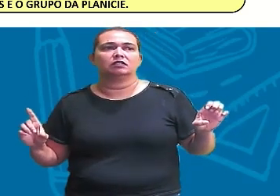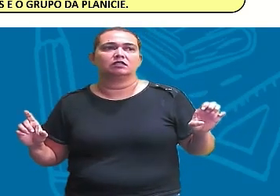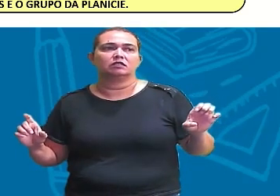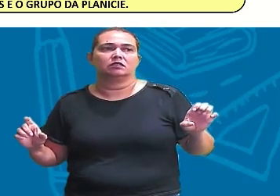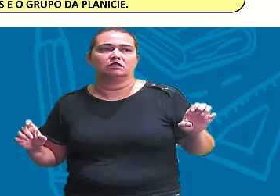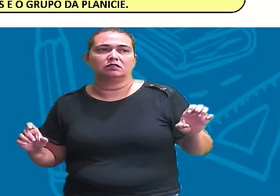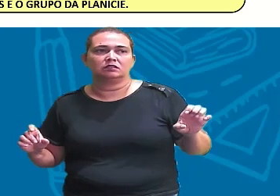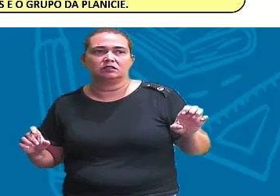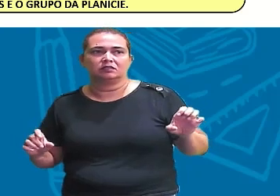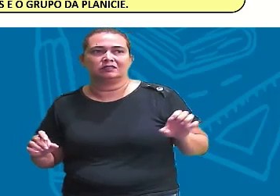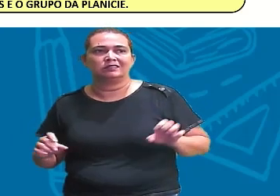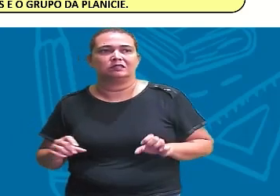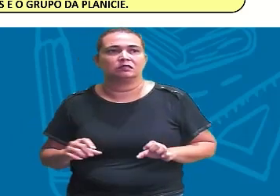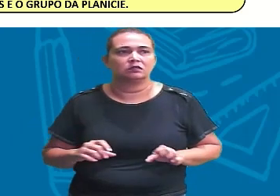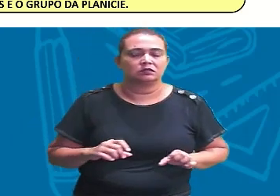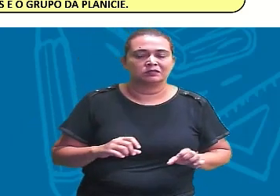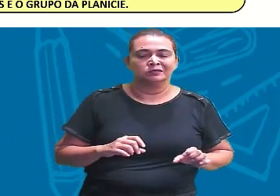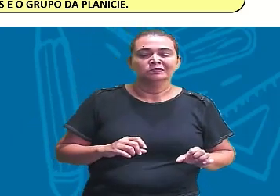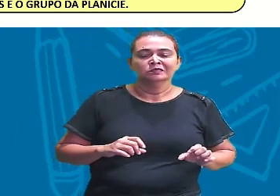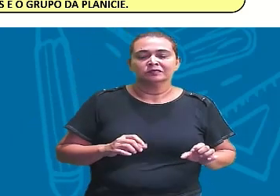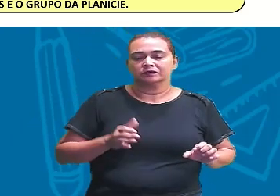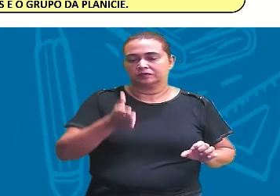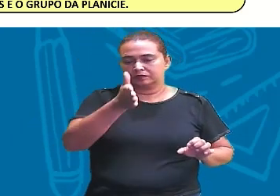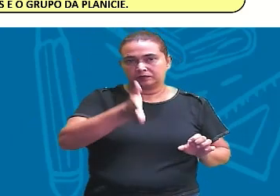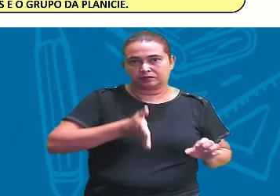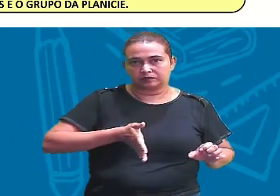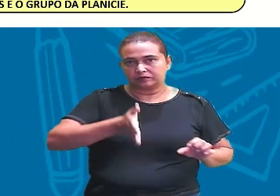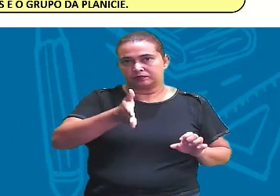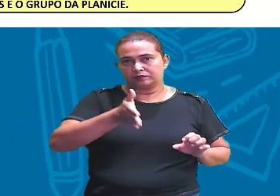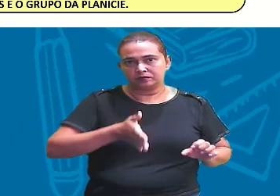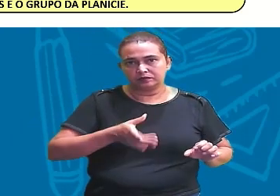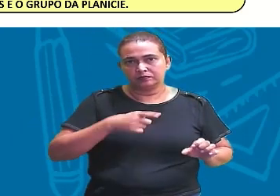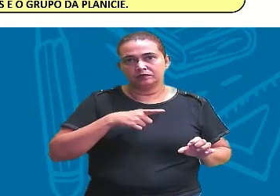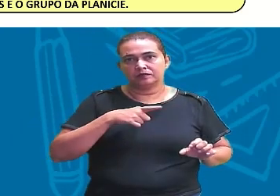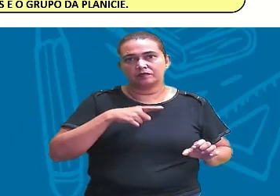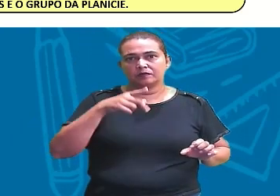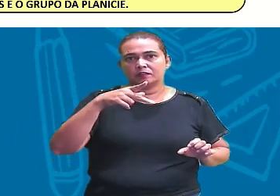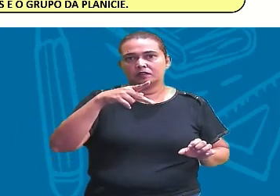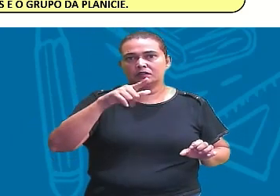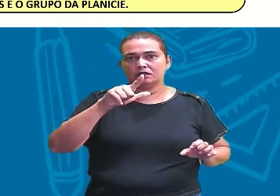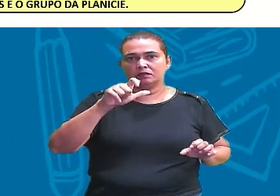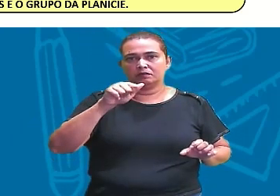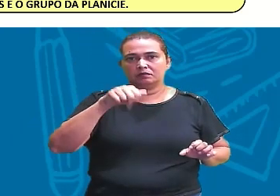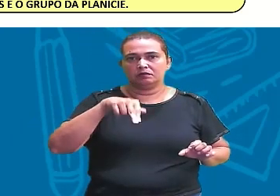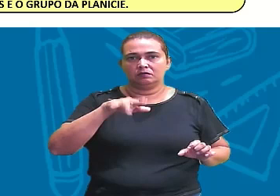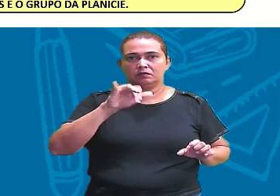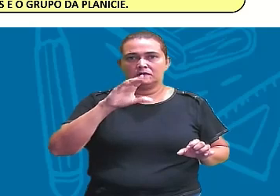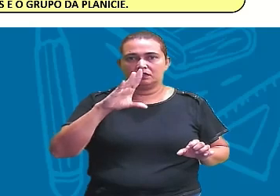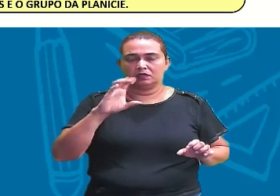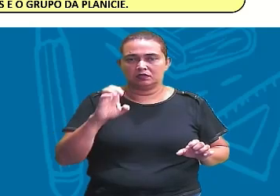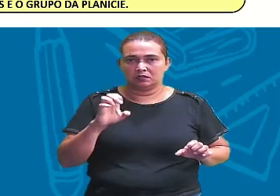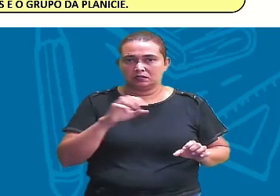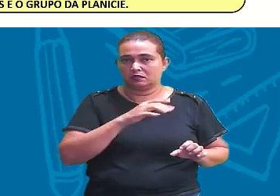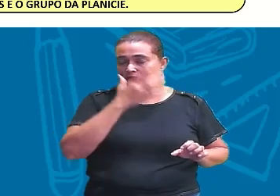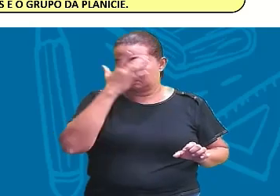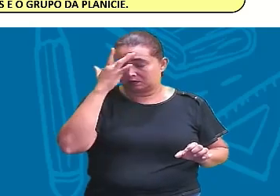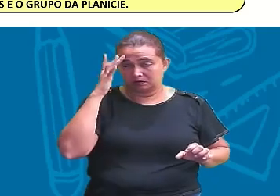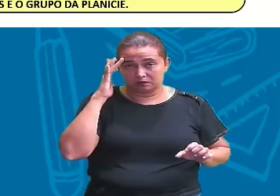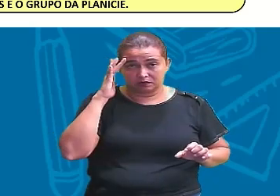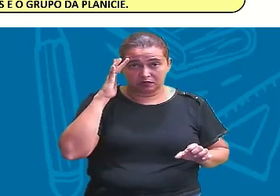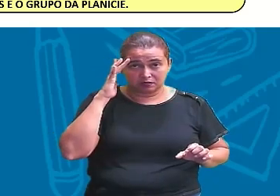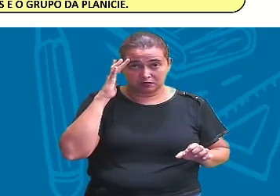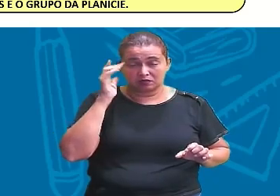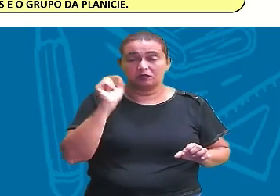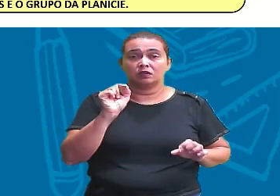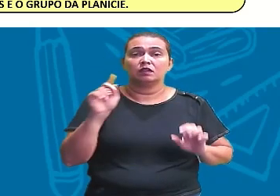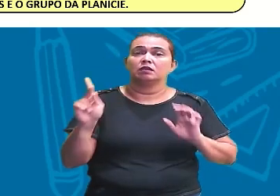representada pelos jacobinos. No meio, nós vamos ter a planície, que basicamente representava os donos de banco, a elite